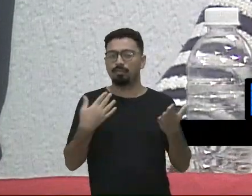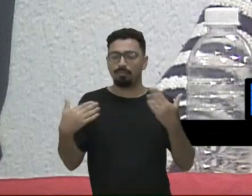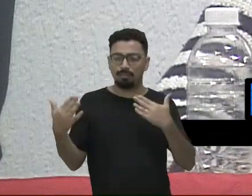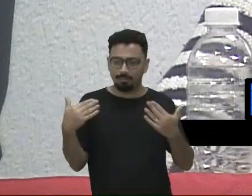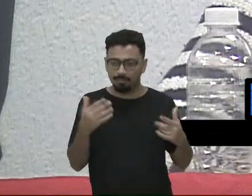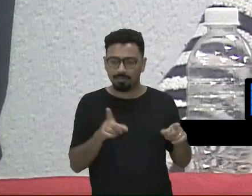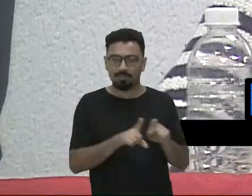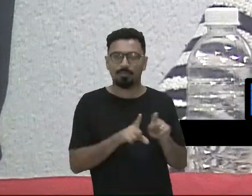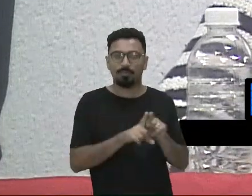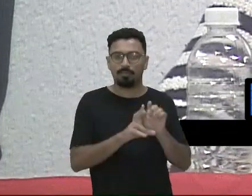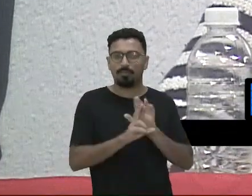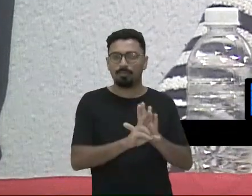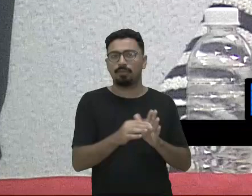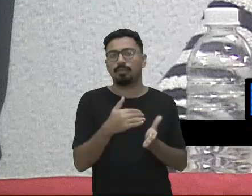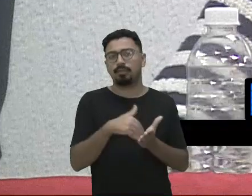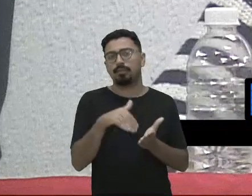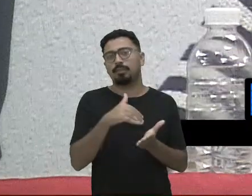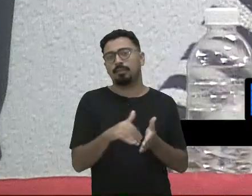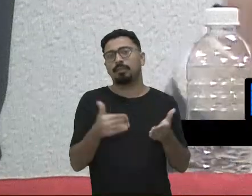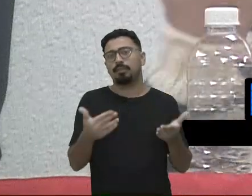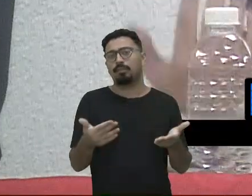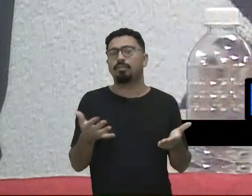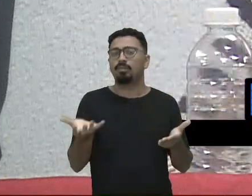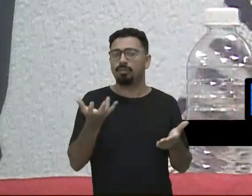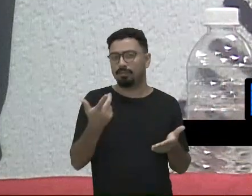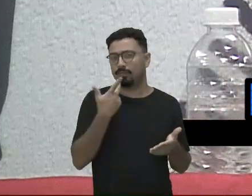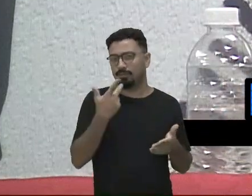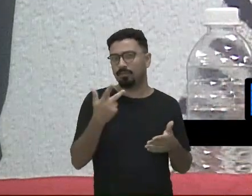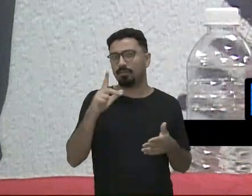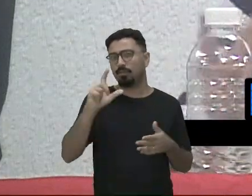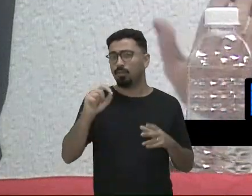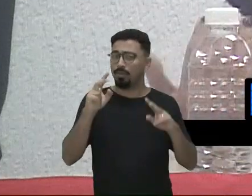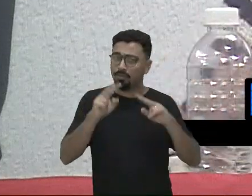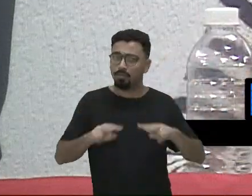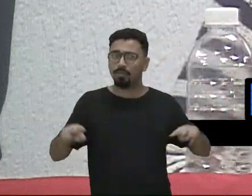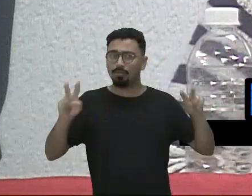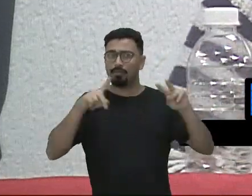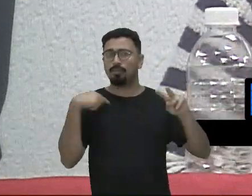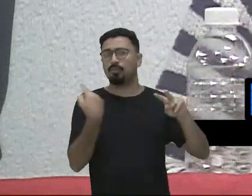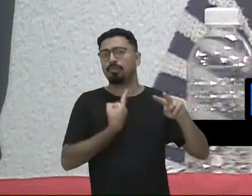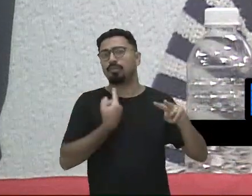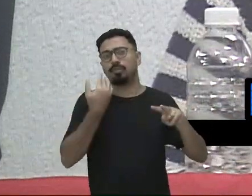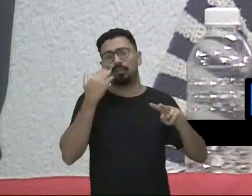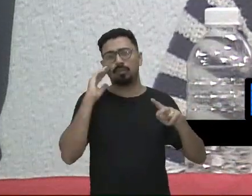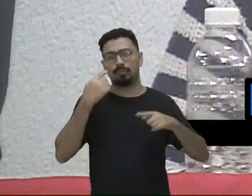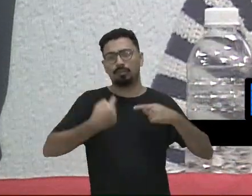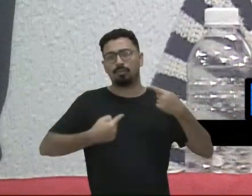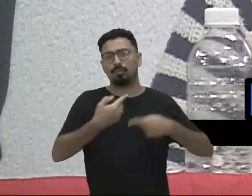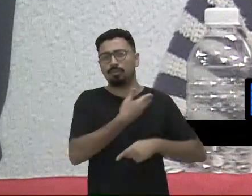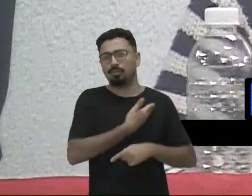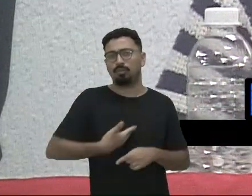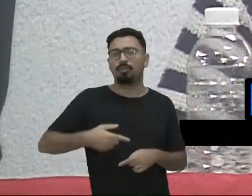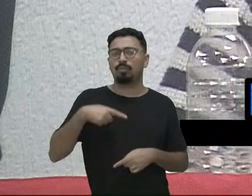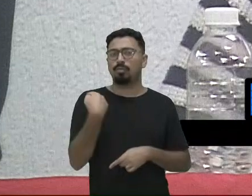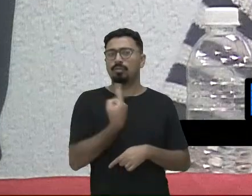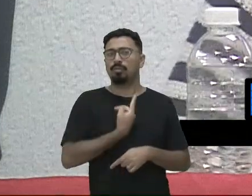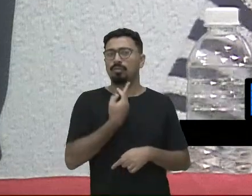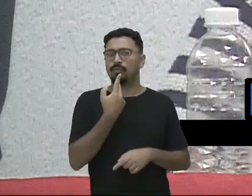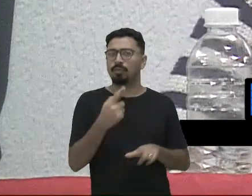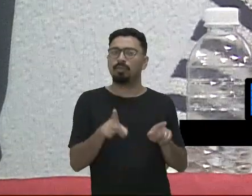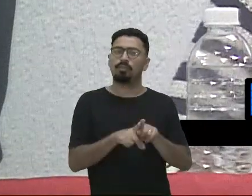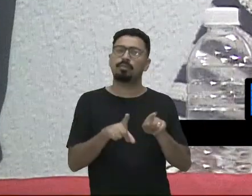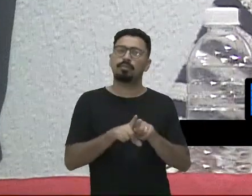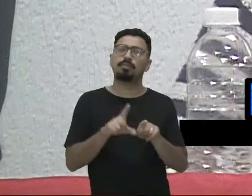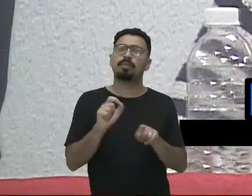né, em nome da secretaria. Eu quis trazer um pouco desse panorama para a gente entender de que política pública que a gente está falando, né, de